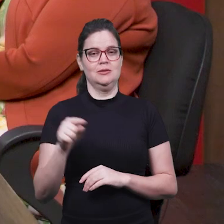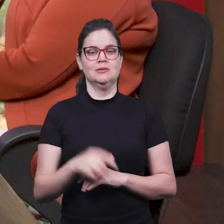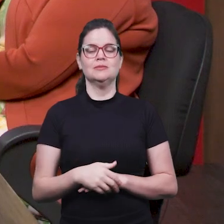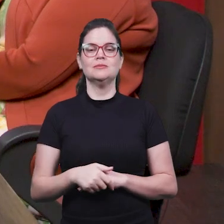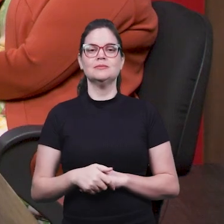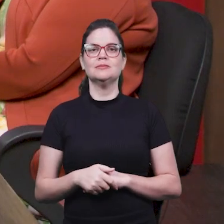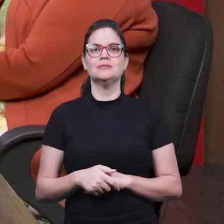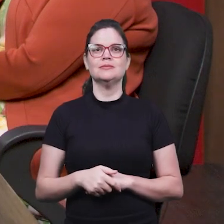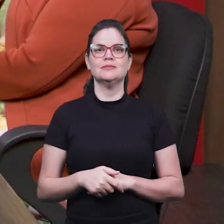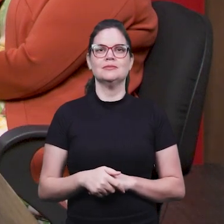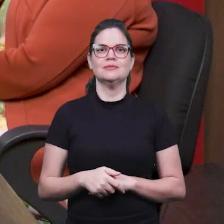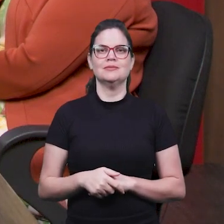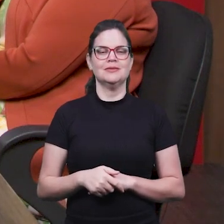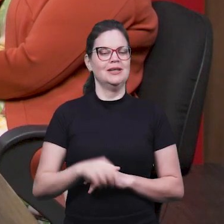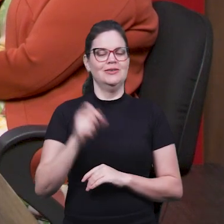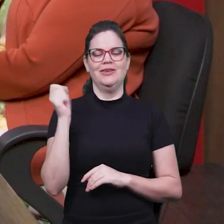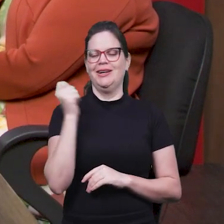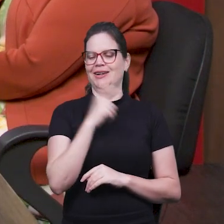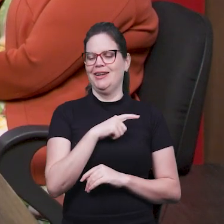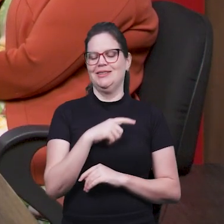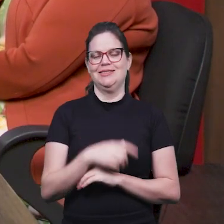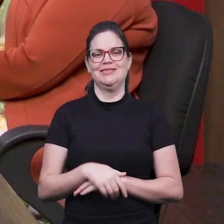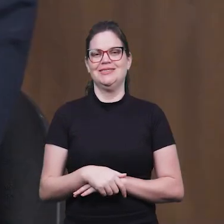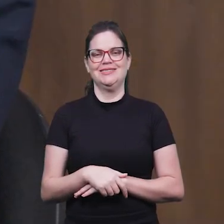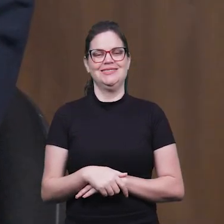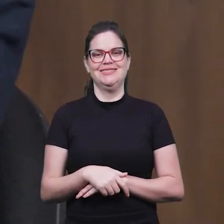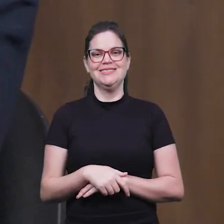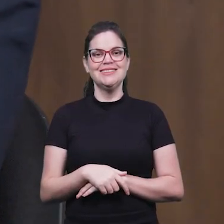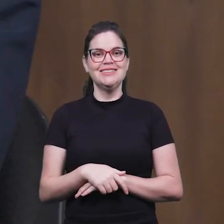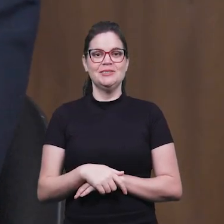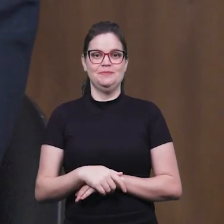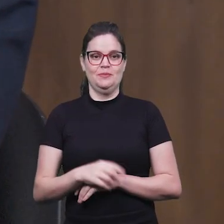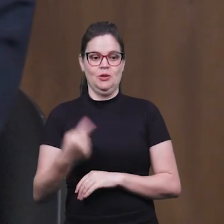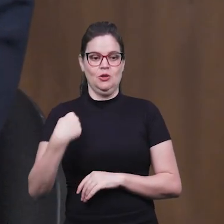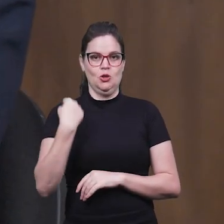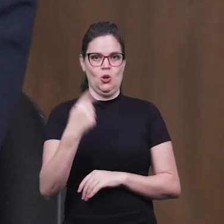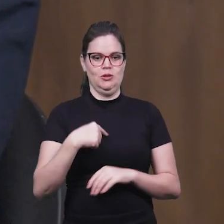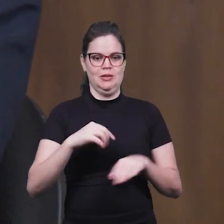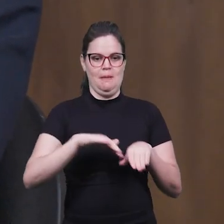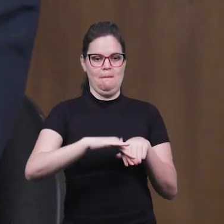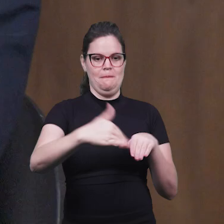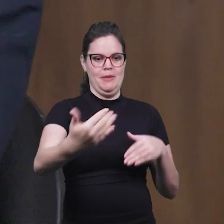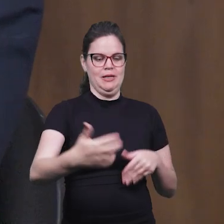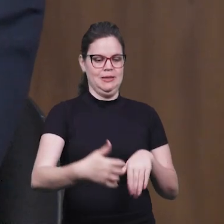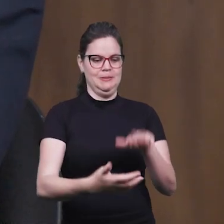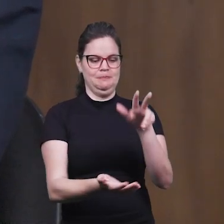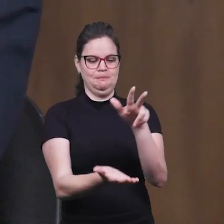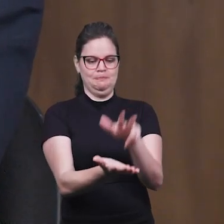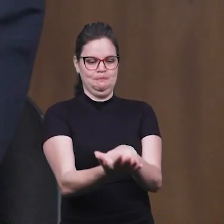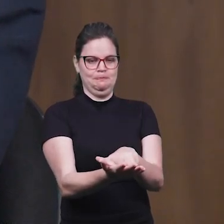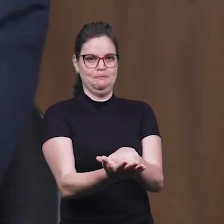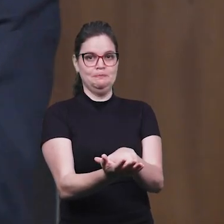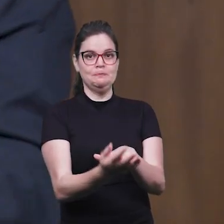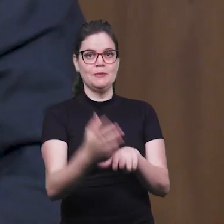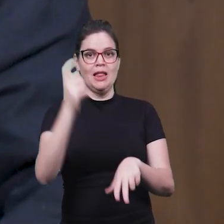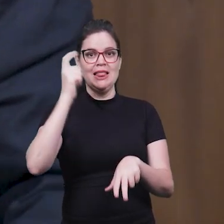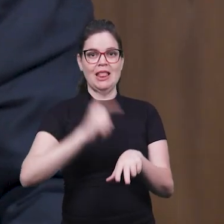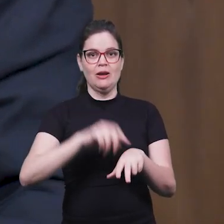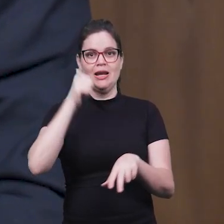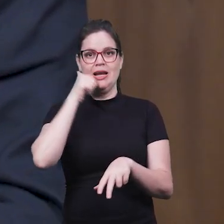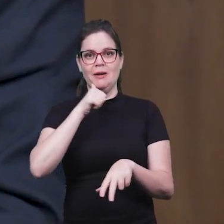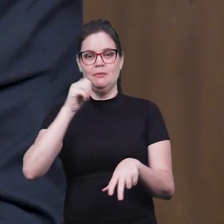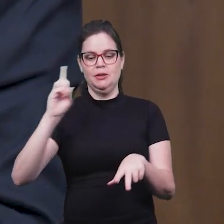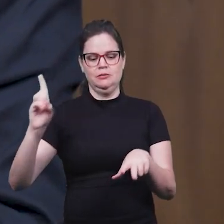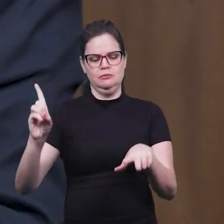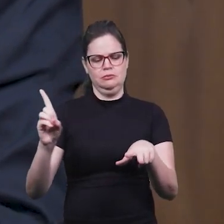foi uma coisa muito engraçada. Nós estávamos diante da peça, olhando assim, e eu assim, a Rosa, puf, mas caiu, foi um